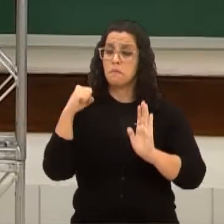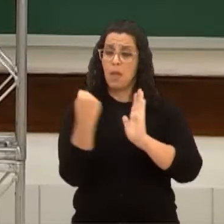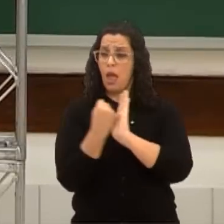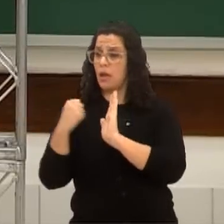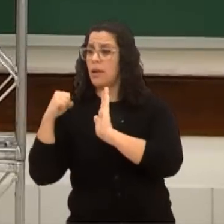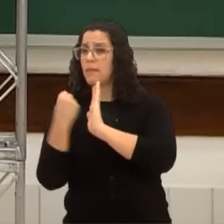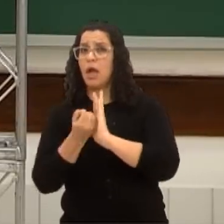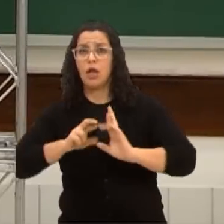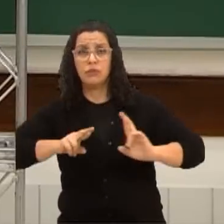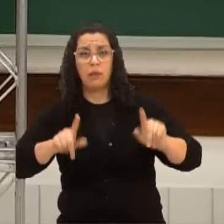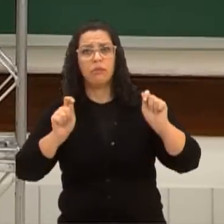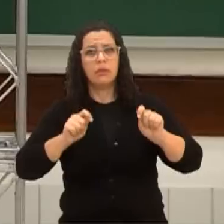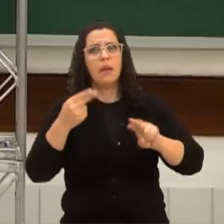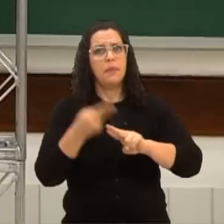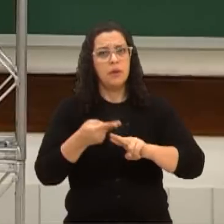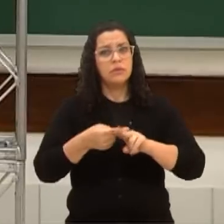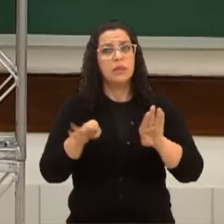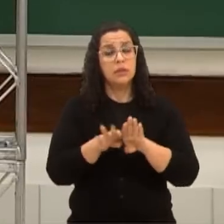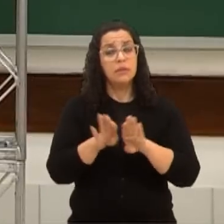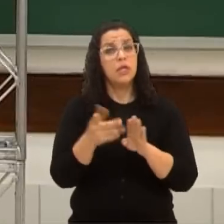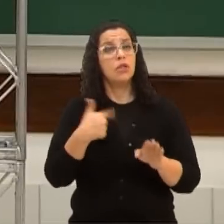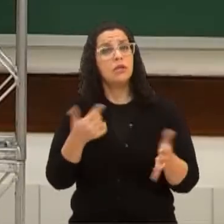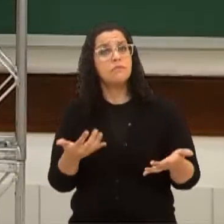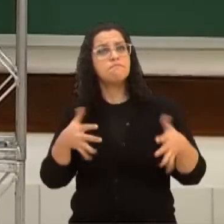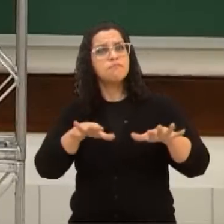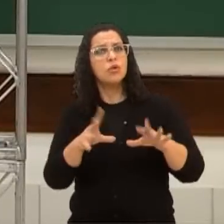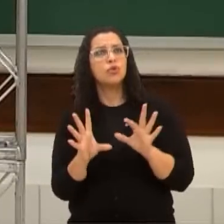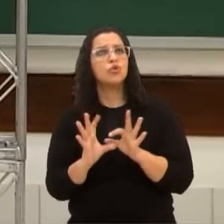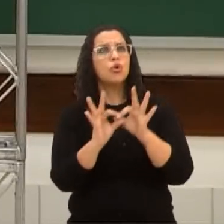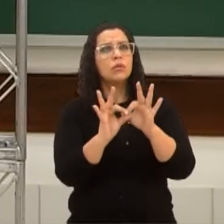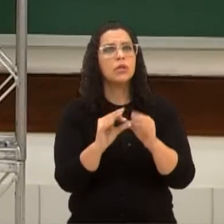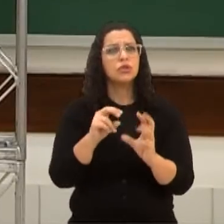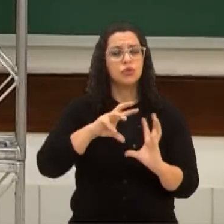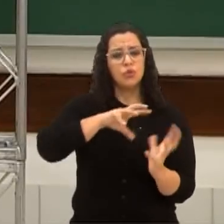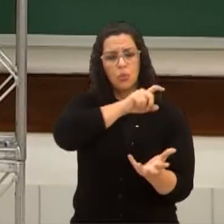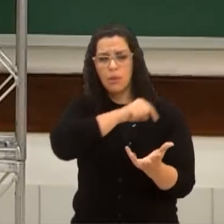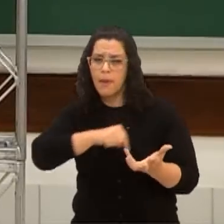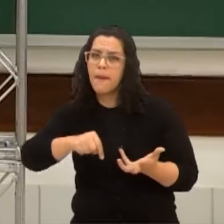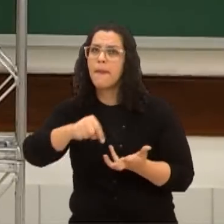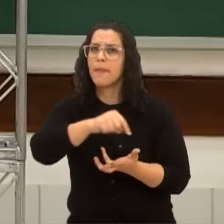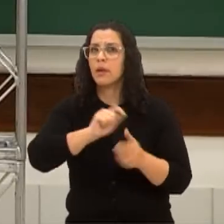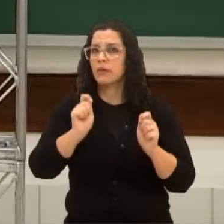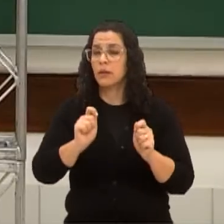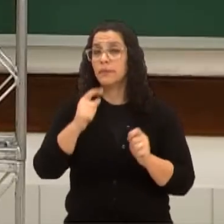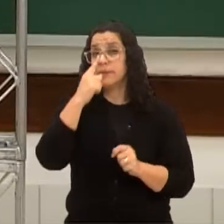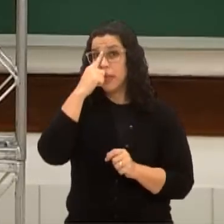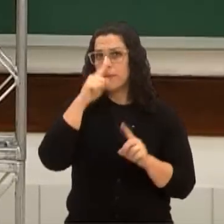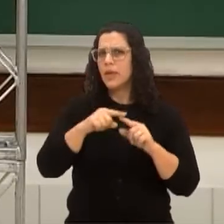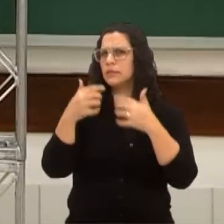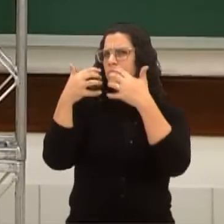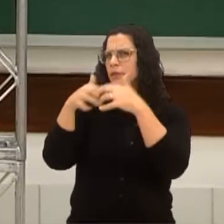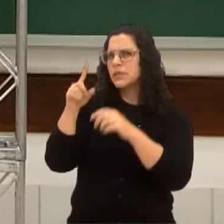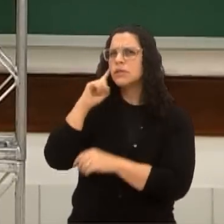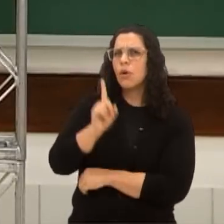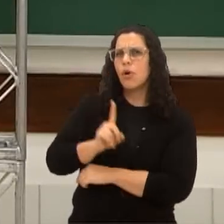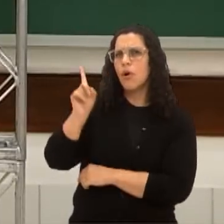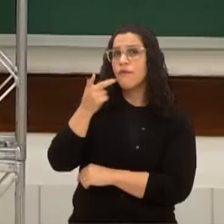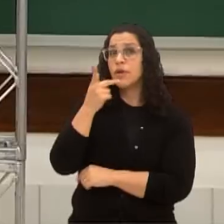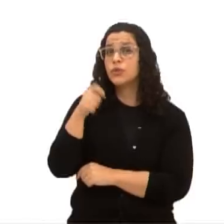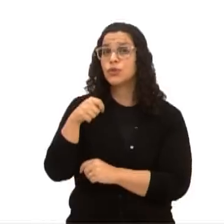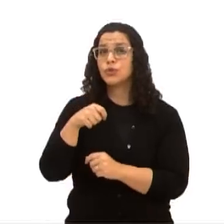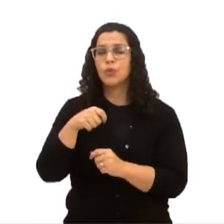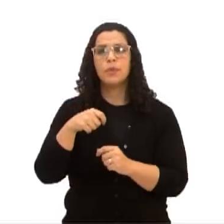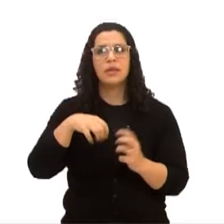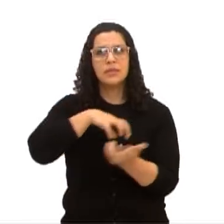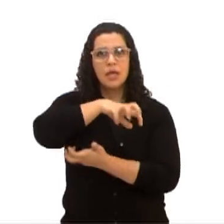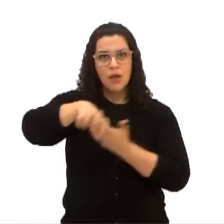isso que nos dá a condição de estar inserido nesse contexto internacional. Agora, eu coloquei uma reflexão aqui a respeito das